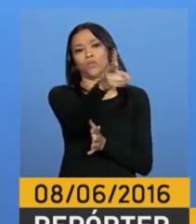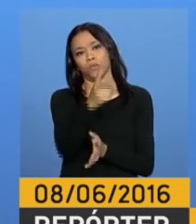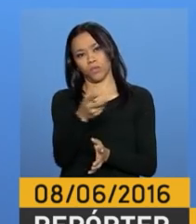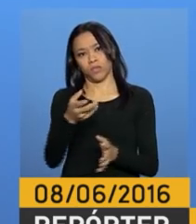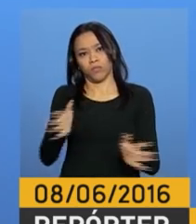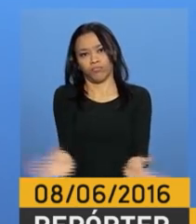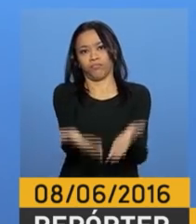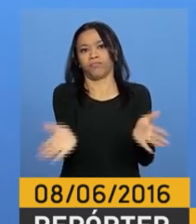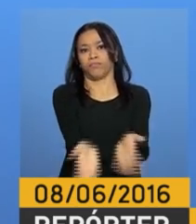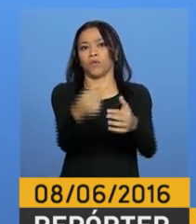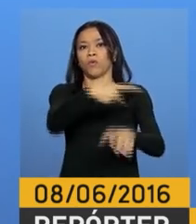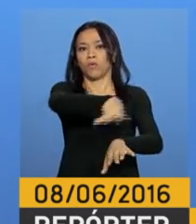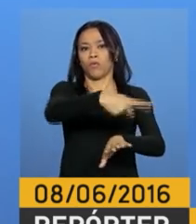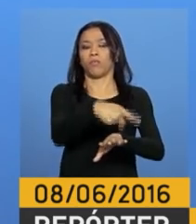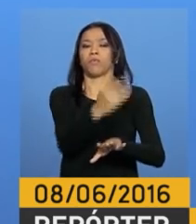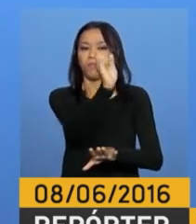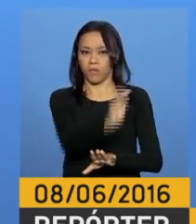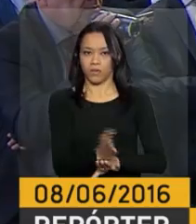do